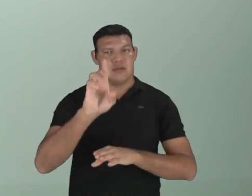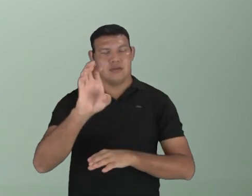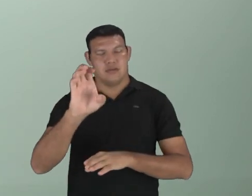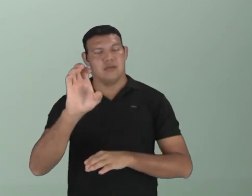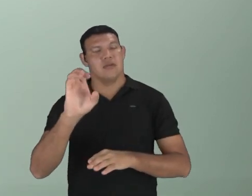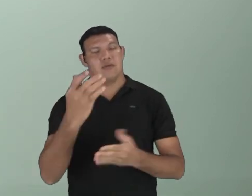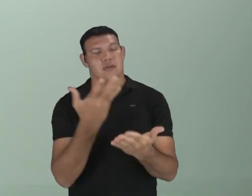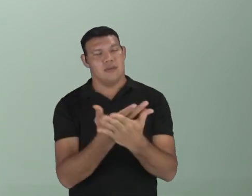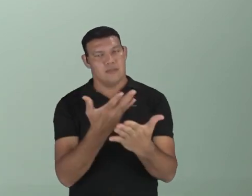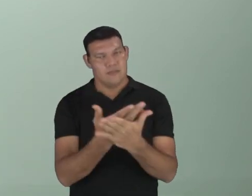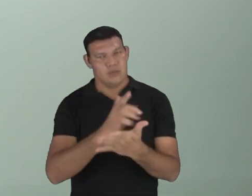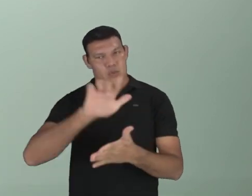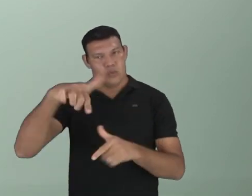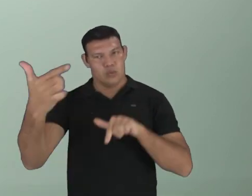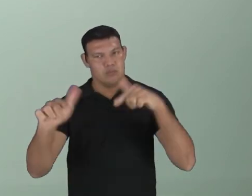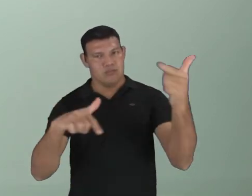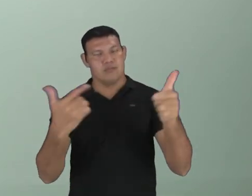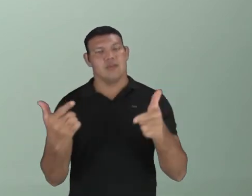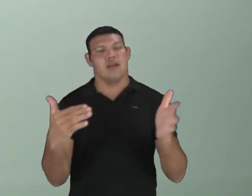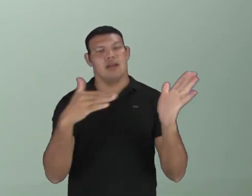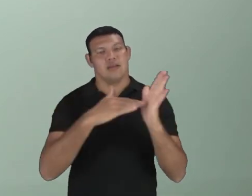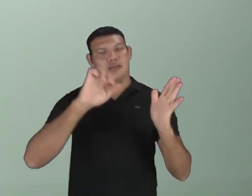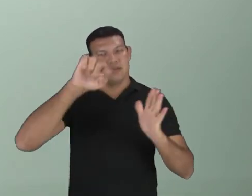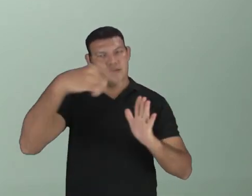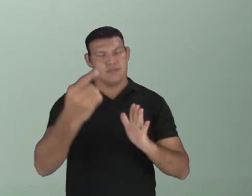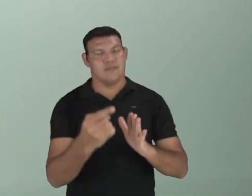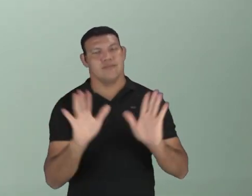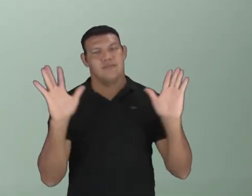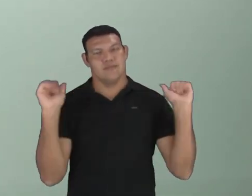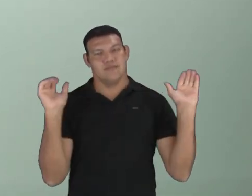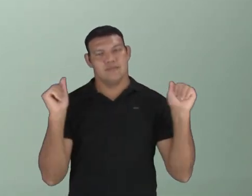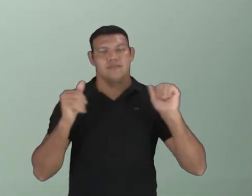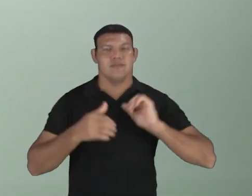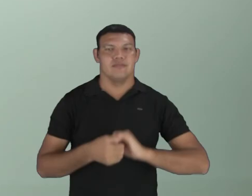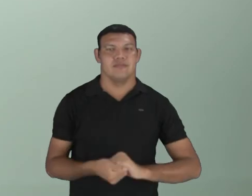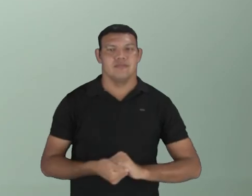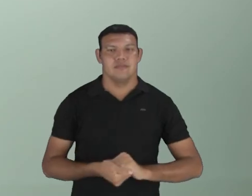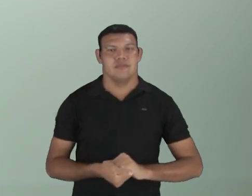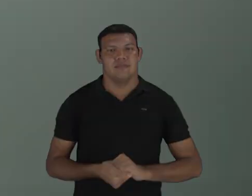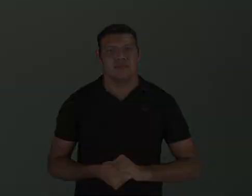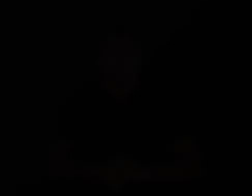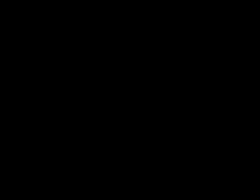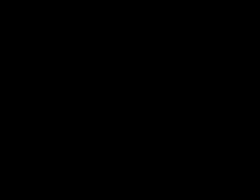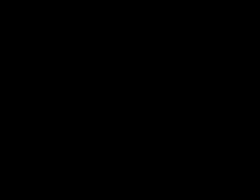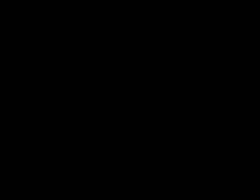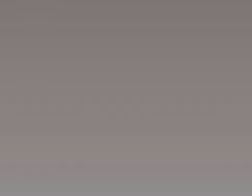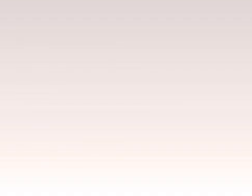atividades sobre esse conteúdo e outras aulas também. Eu te espero aqui na próxima. Até mais!